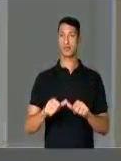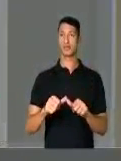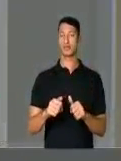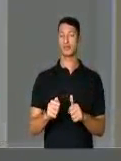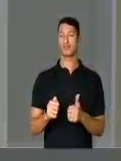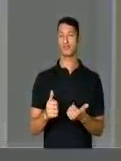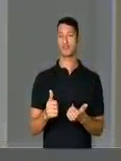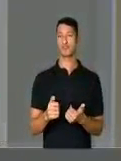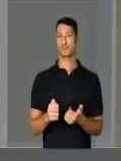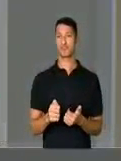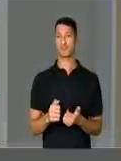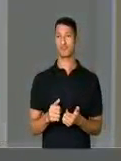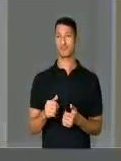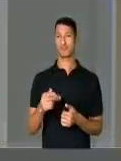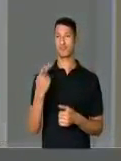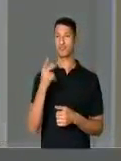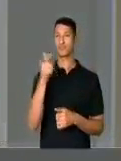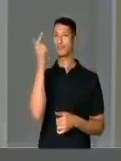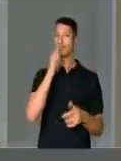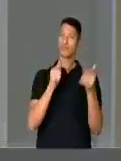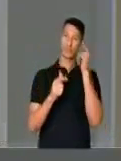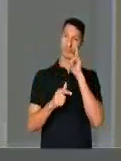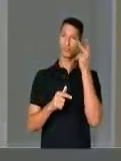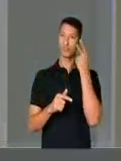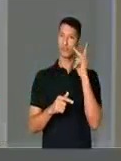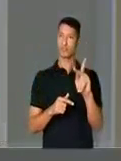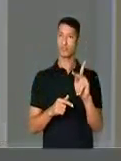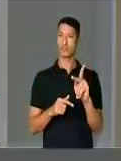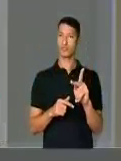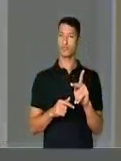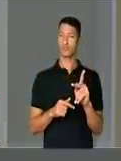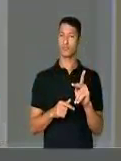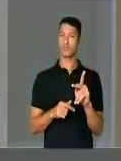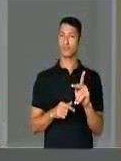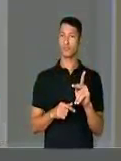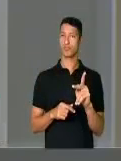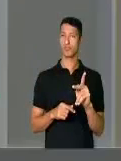está ao seu alcance para